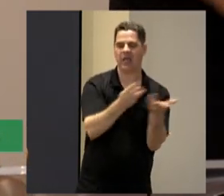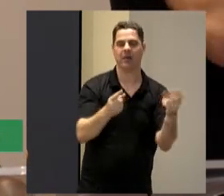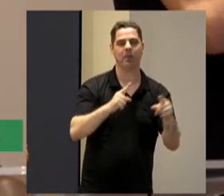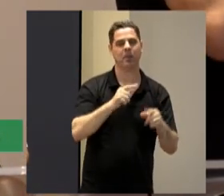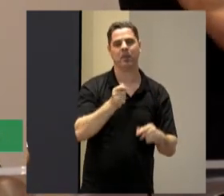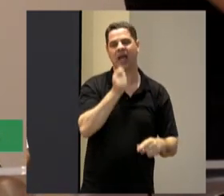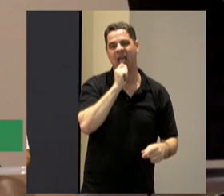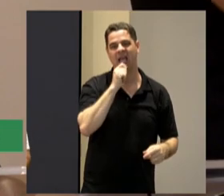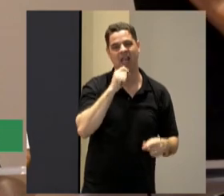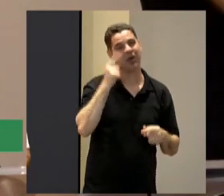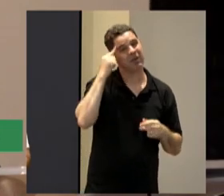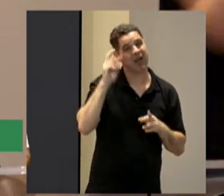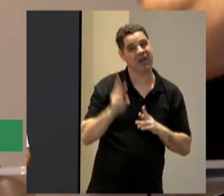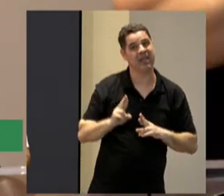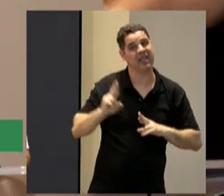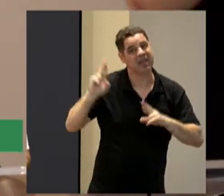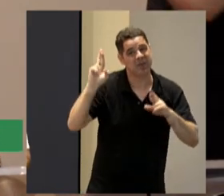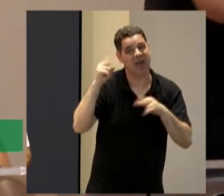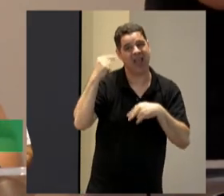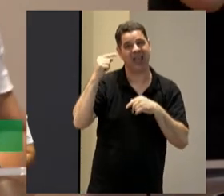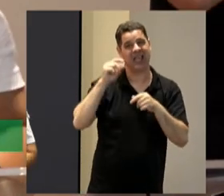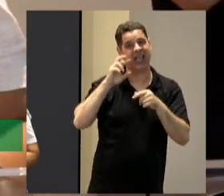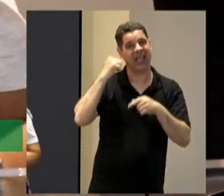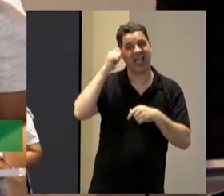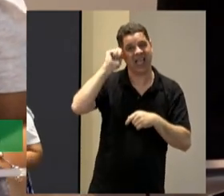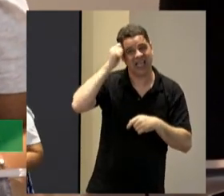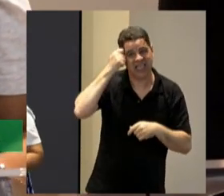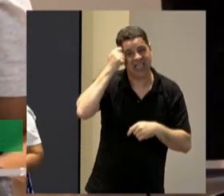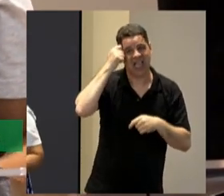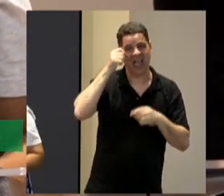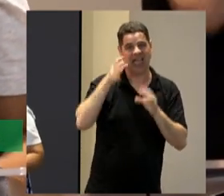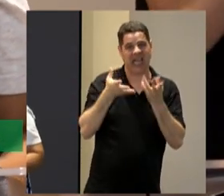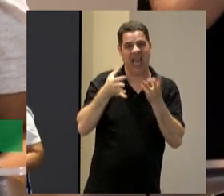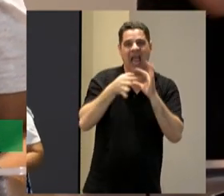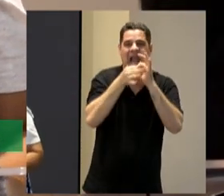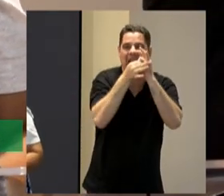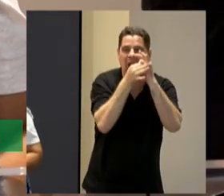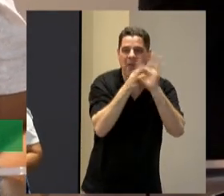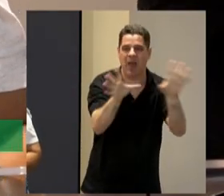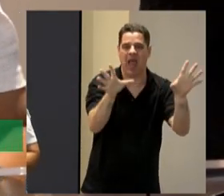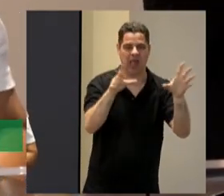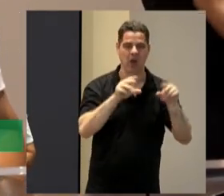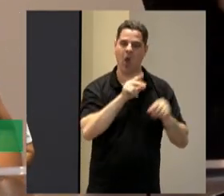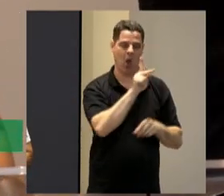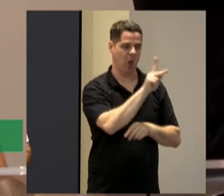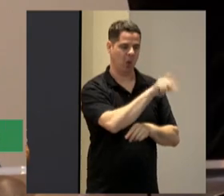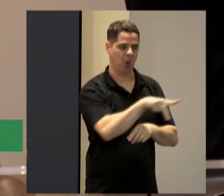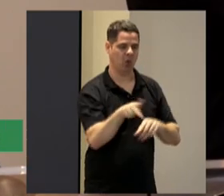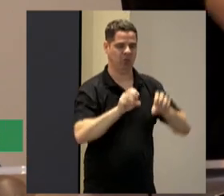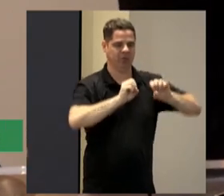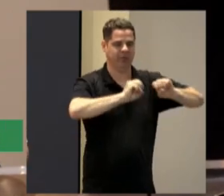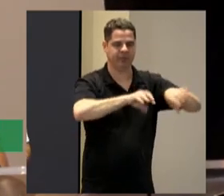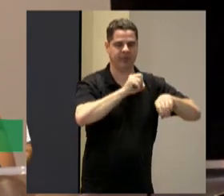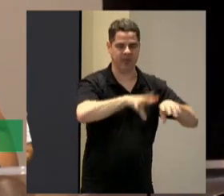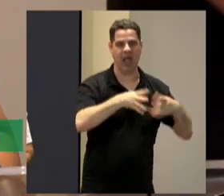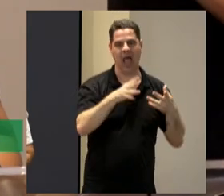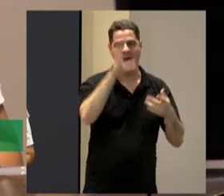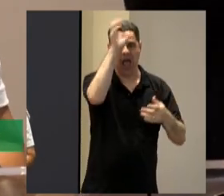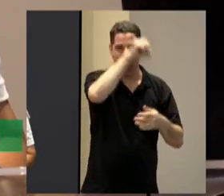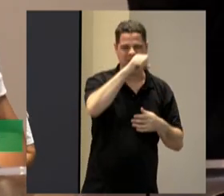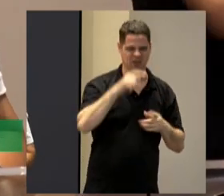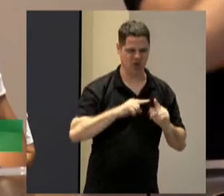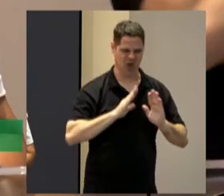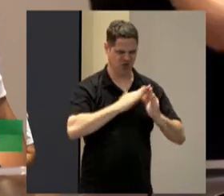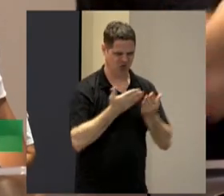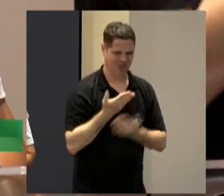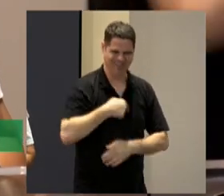assim esperançavam os negros pela libertação através da educação. Então, a educação para a gente não é só ir à